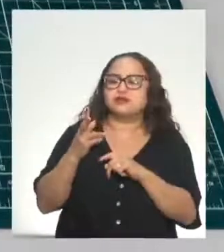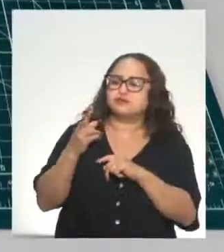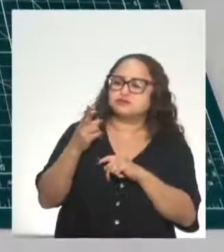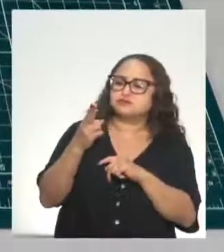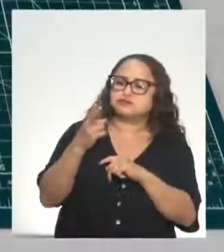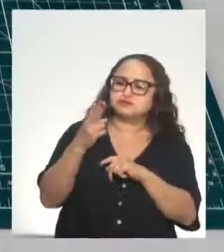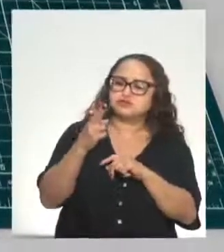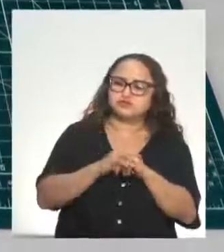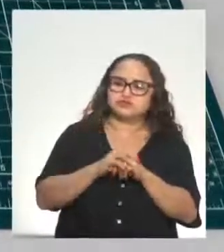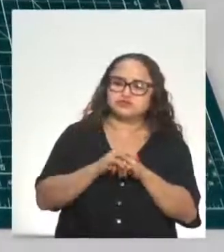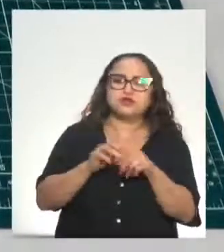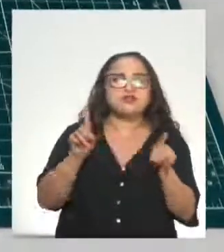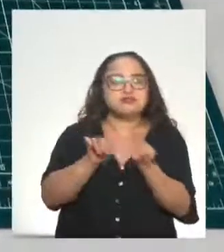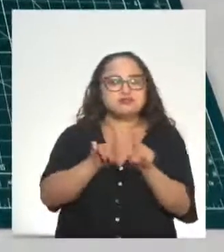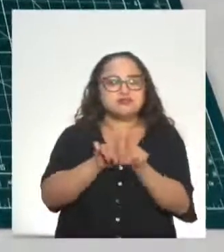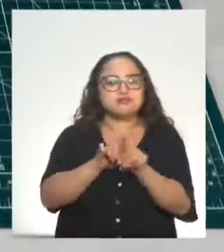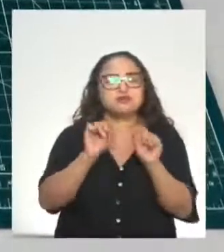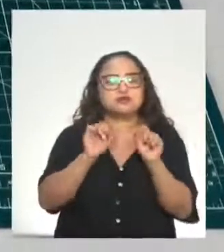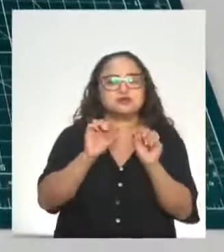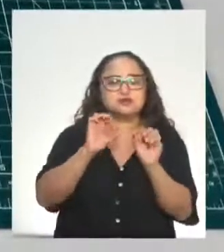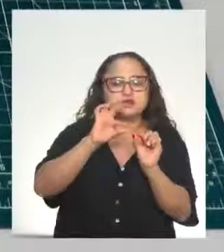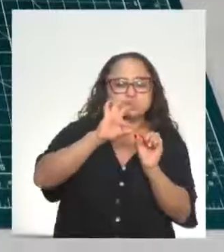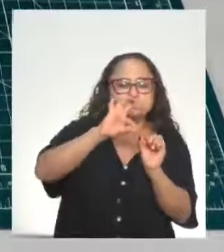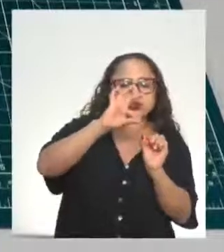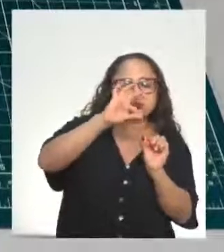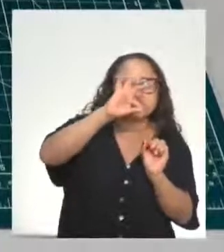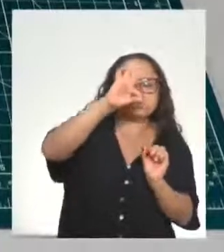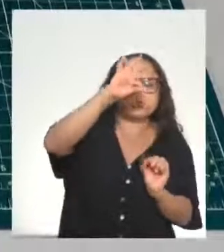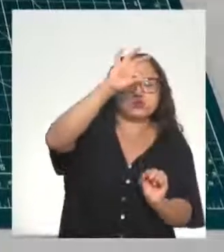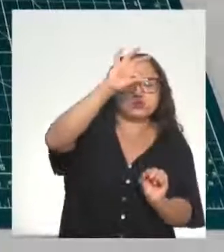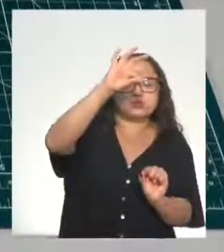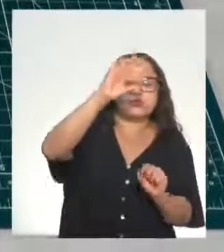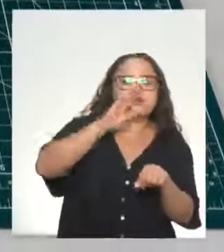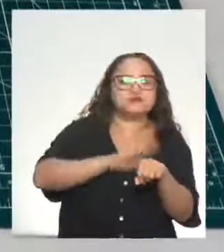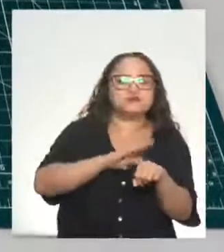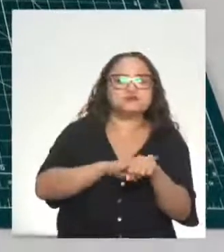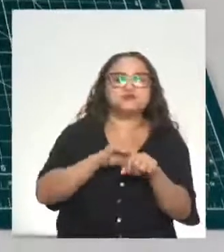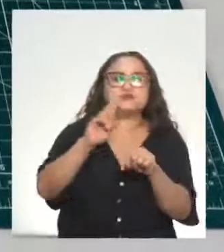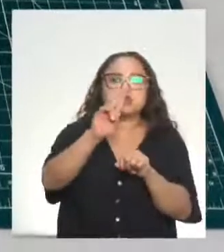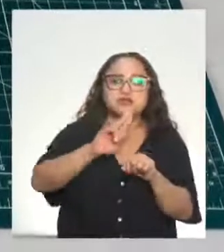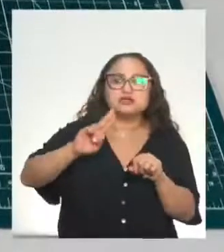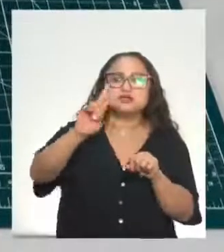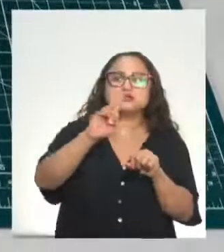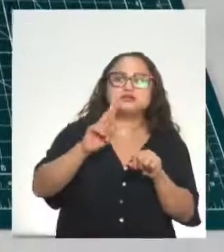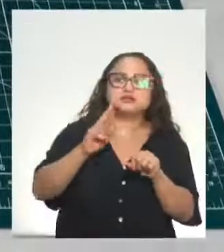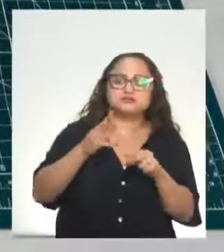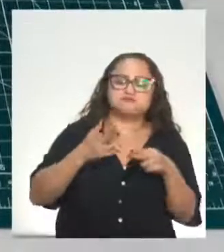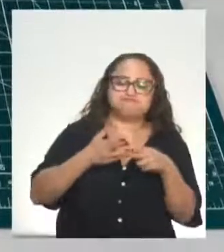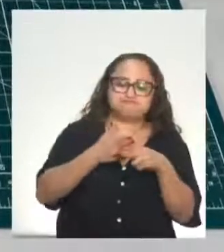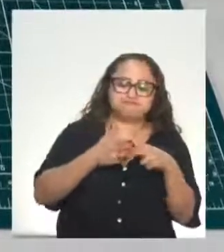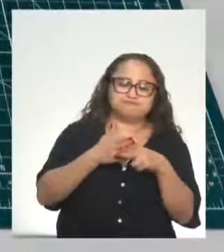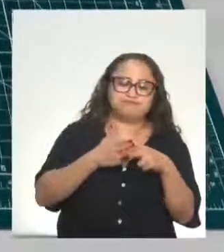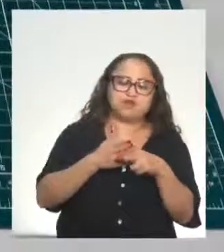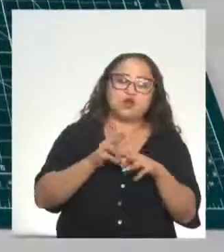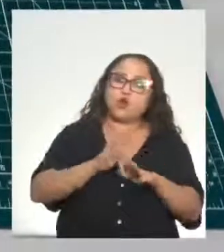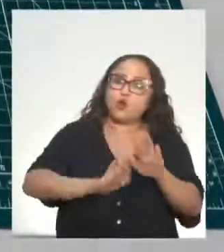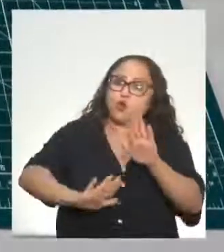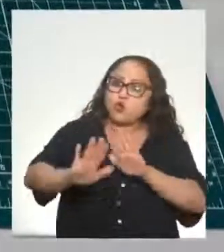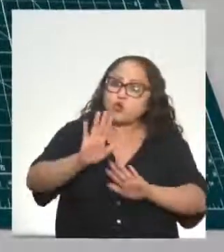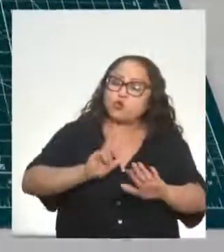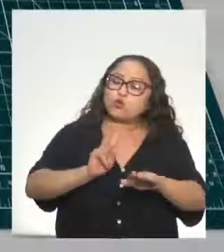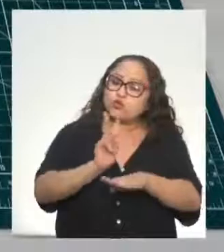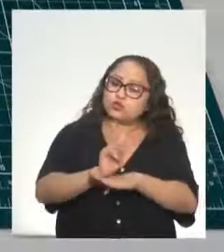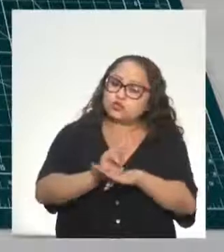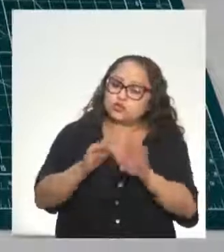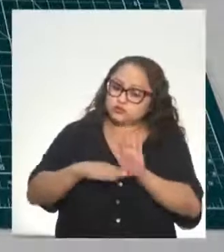E as linhas pontilhadas do desenho mesmo do objeto, nós vamos utilizar o estilete. Sempre com muito cuidado e somente com a ajuda de um